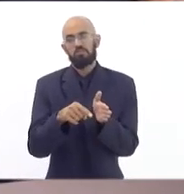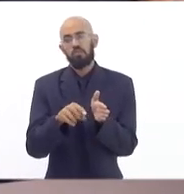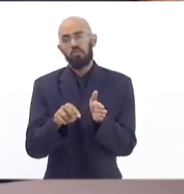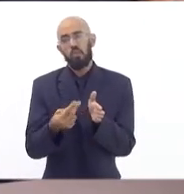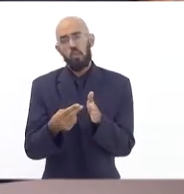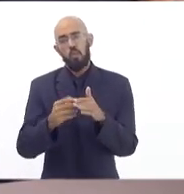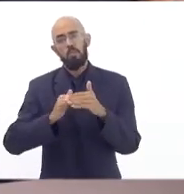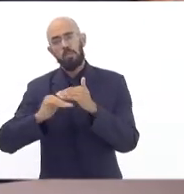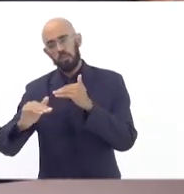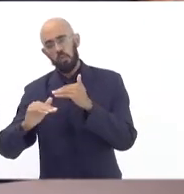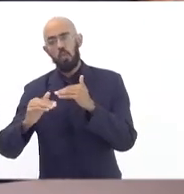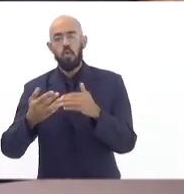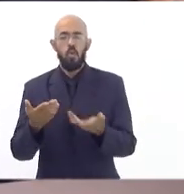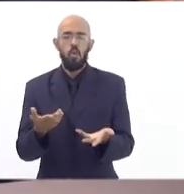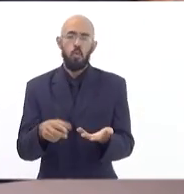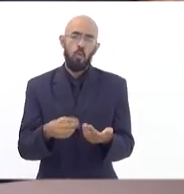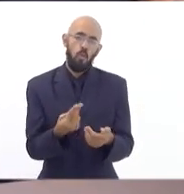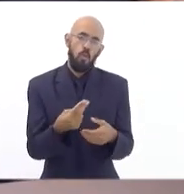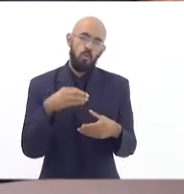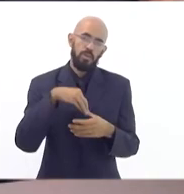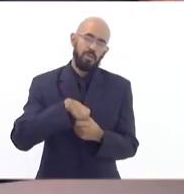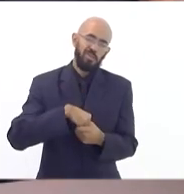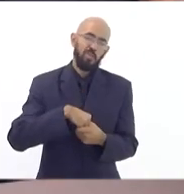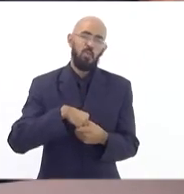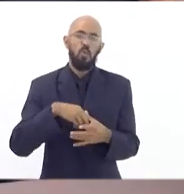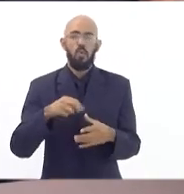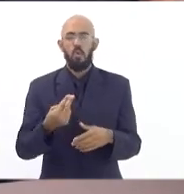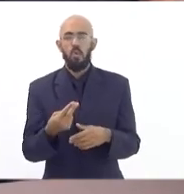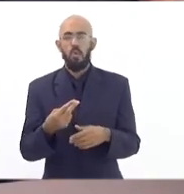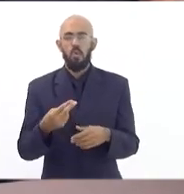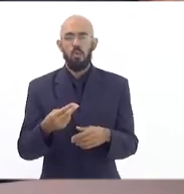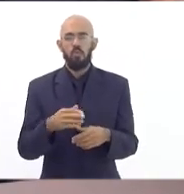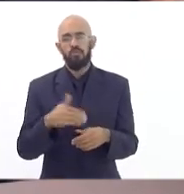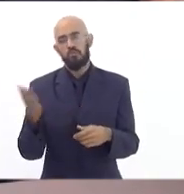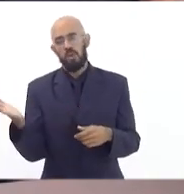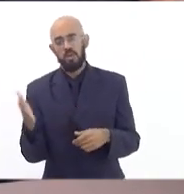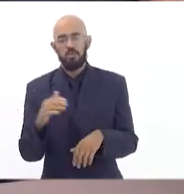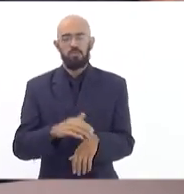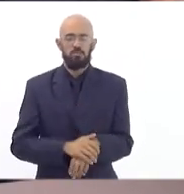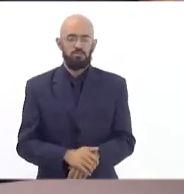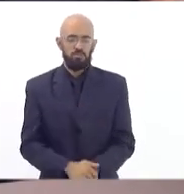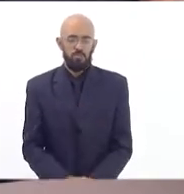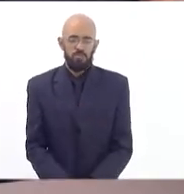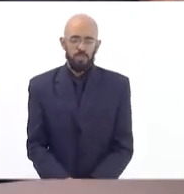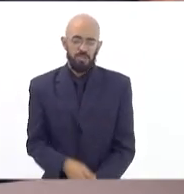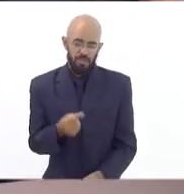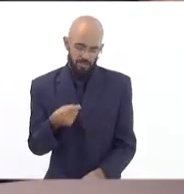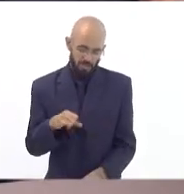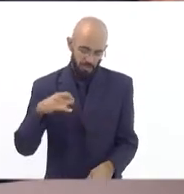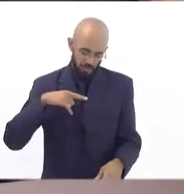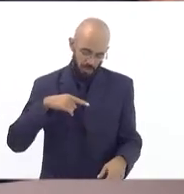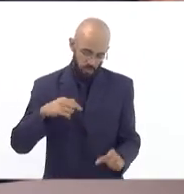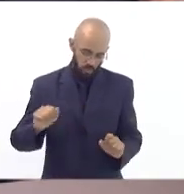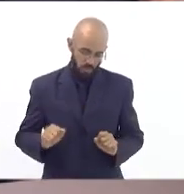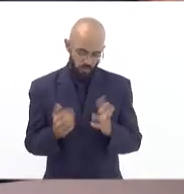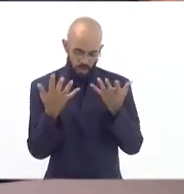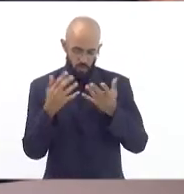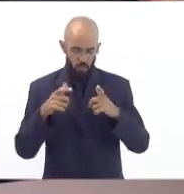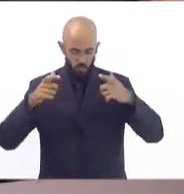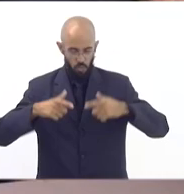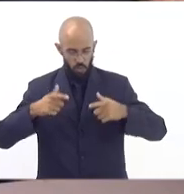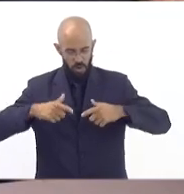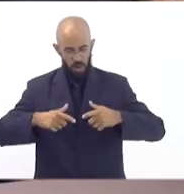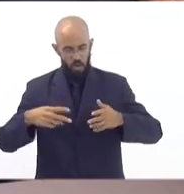de composição metroviária e o interior de composição ferro e férrea então Caso haja algum evento e o local do